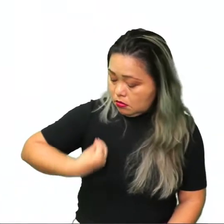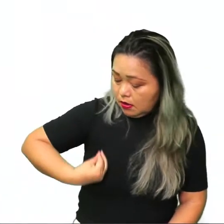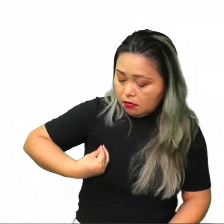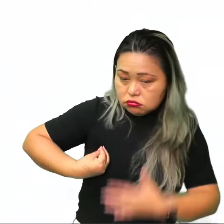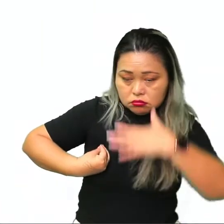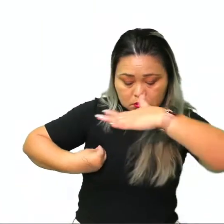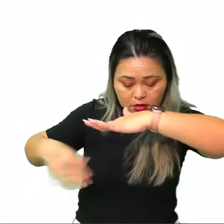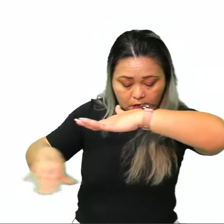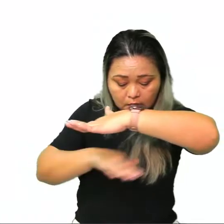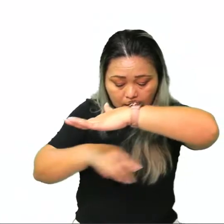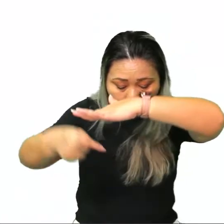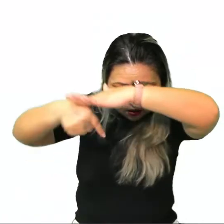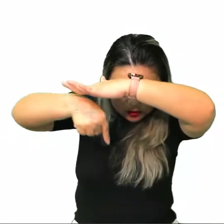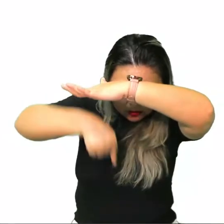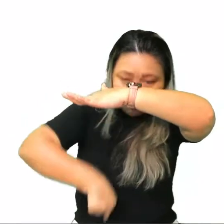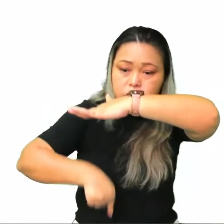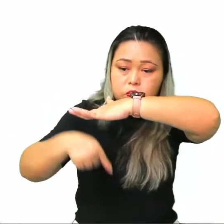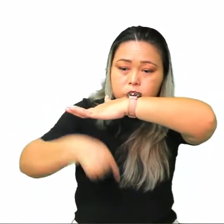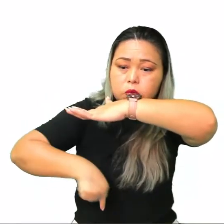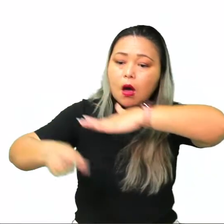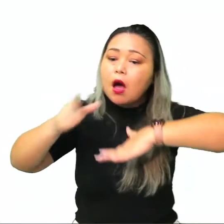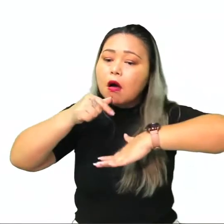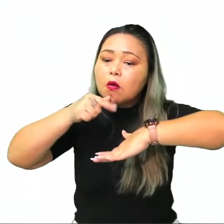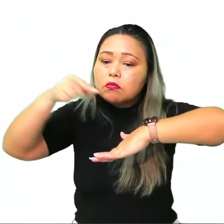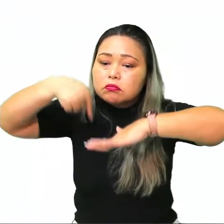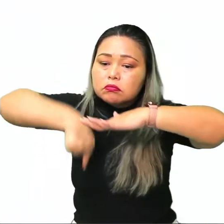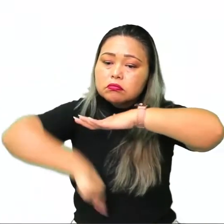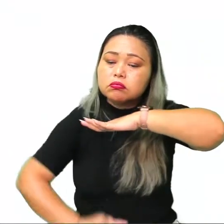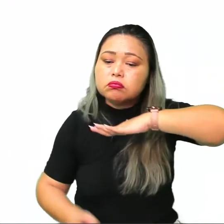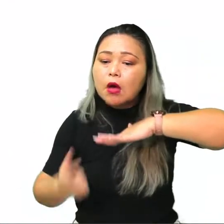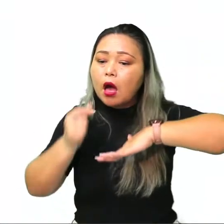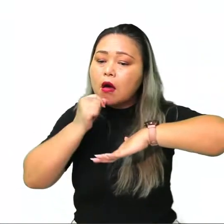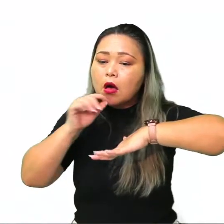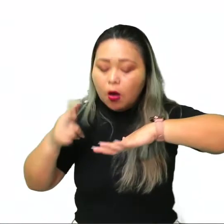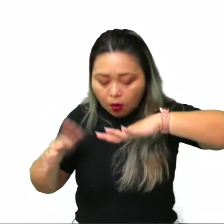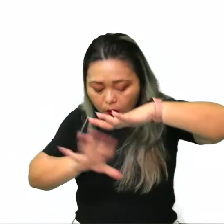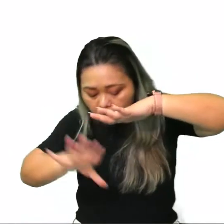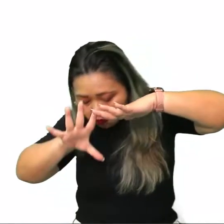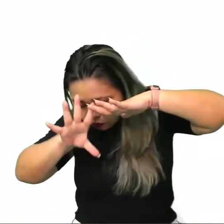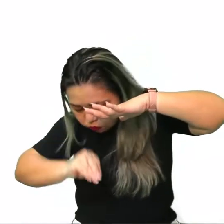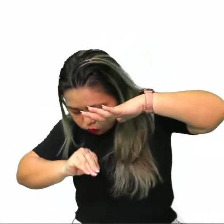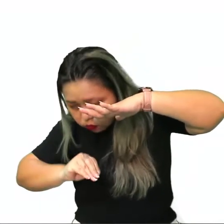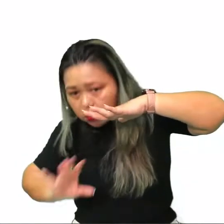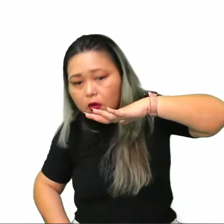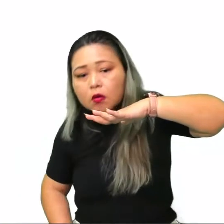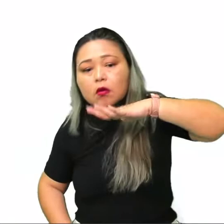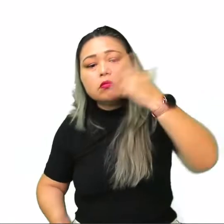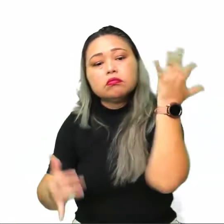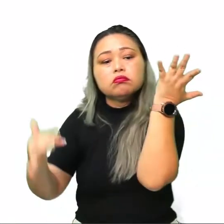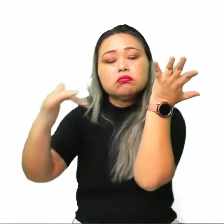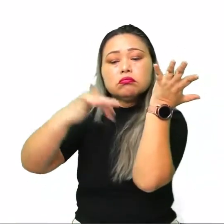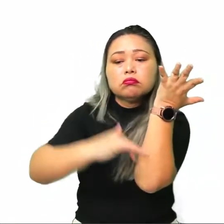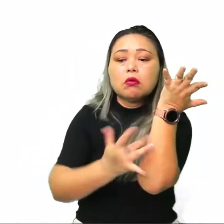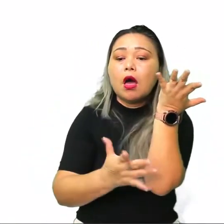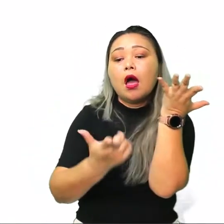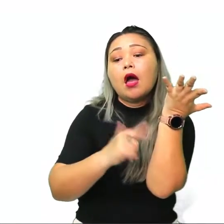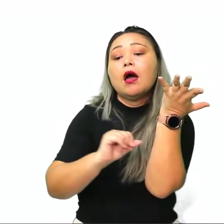fendas termais. Lembram? No fundo dos oceanos, no lugar escuro. Fotossíntese precisa